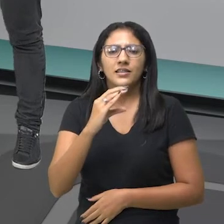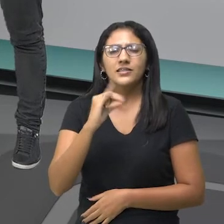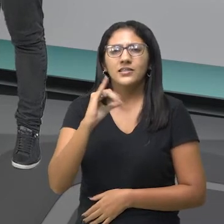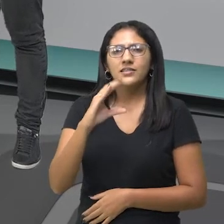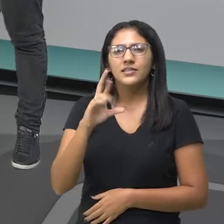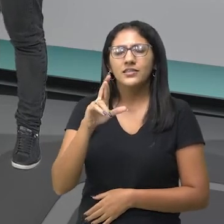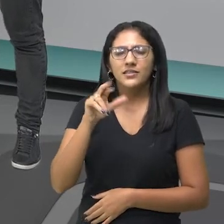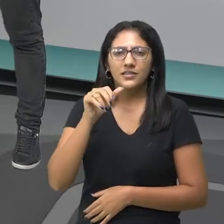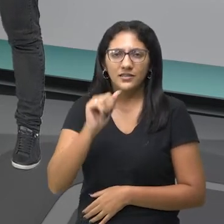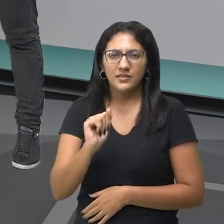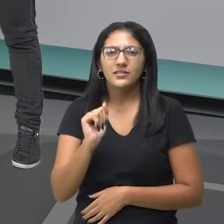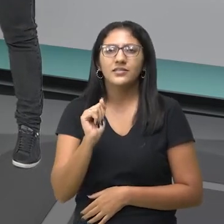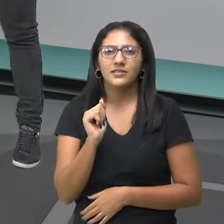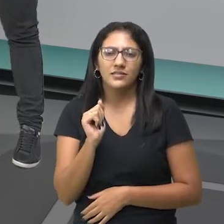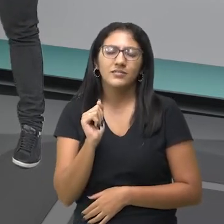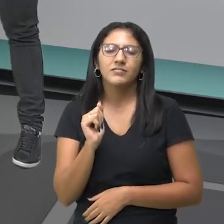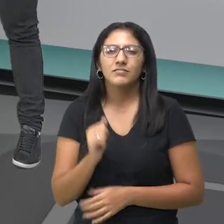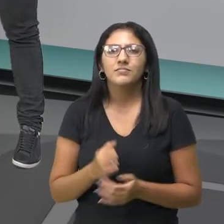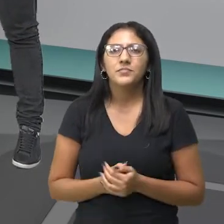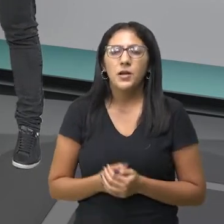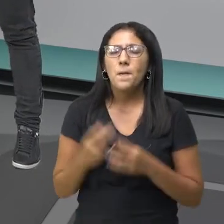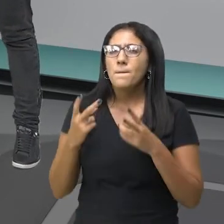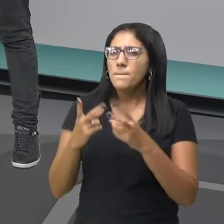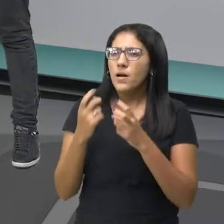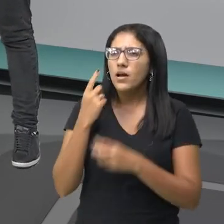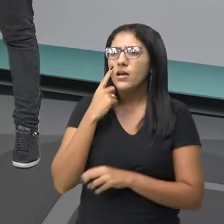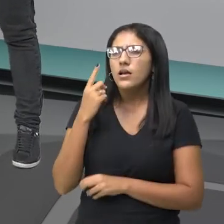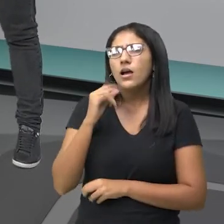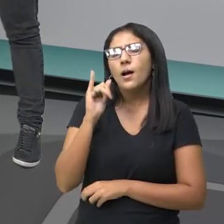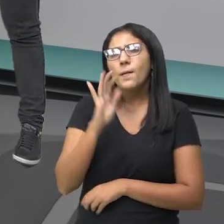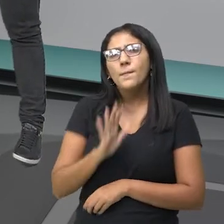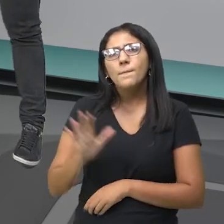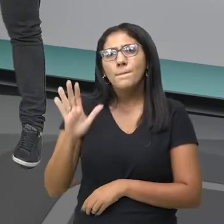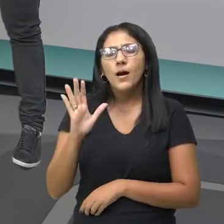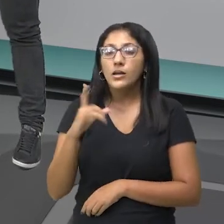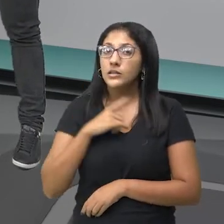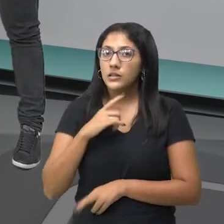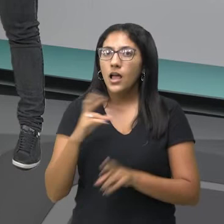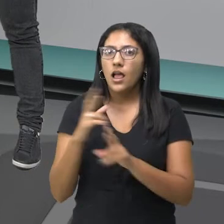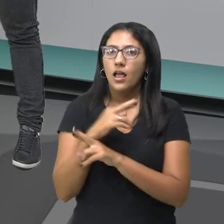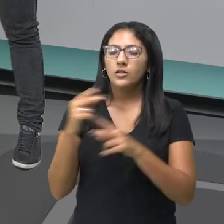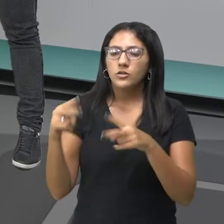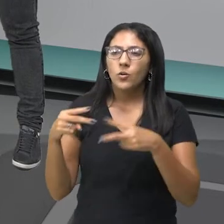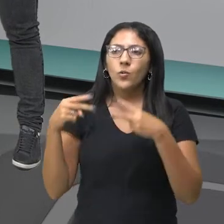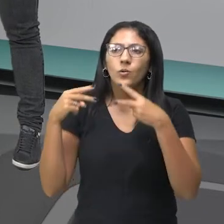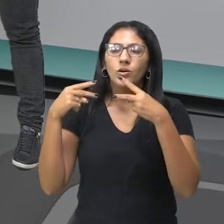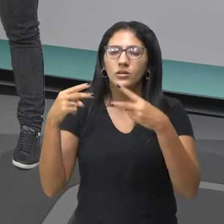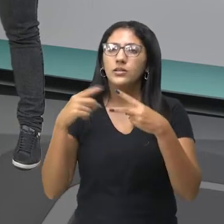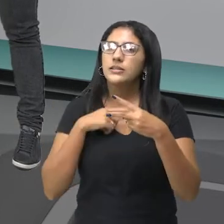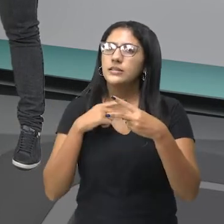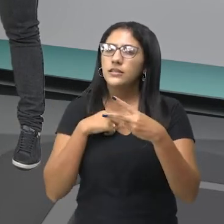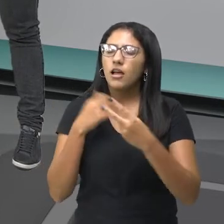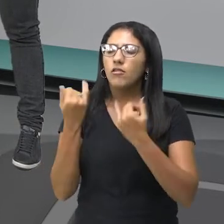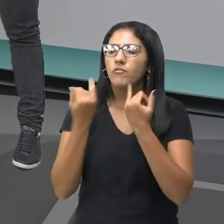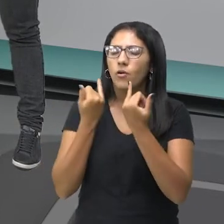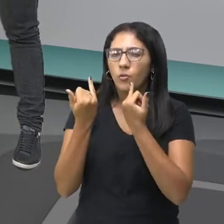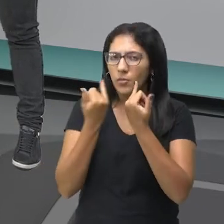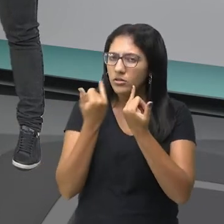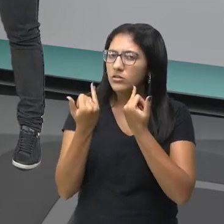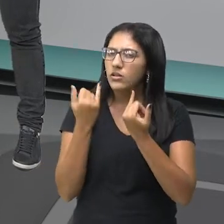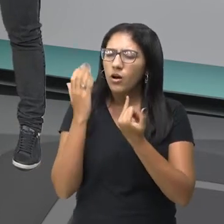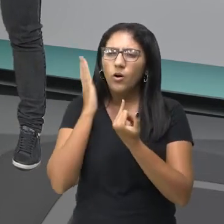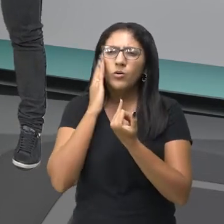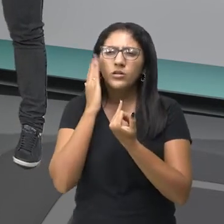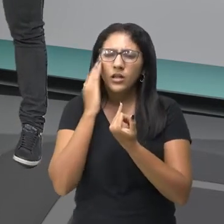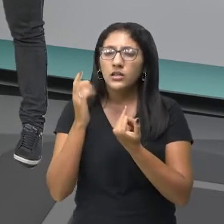Pinho. Percebo que essas imagens, gente, são também hipertextos. Percebo que elas trazem informações para a gente,